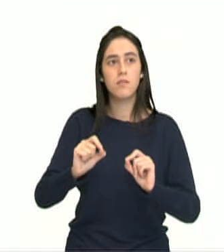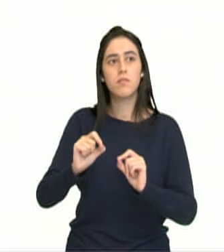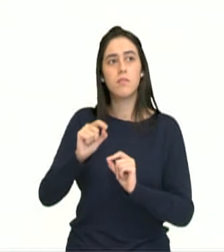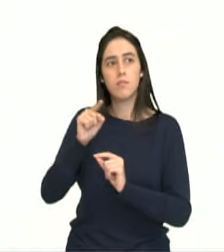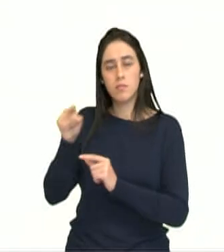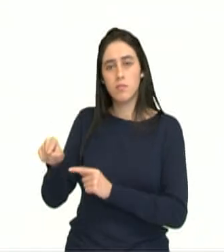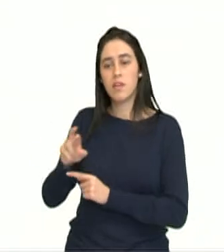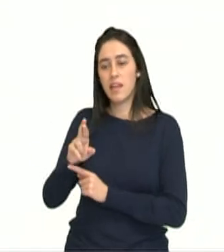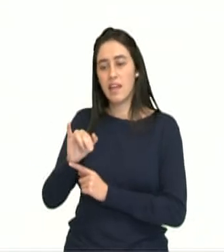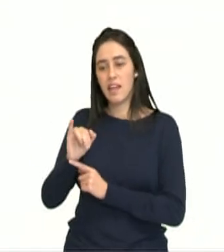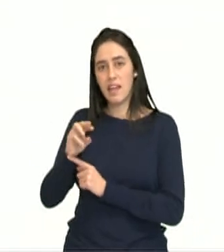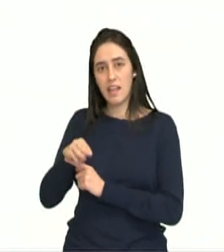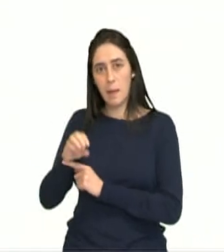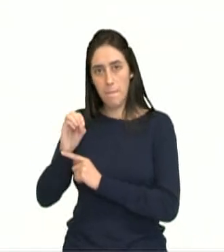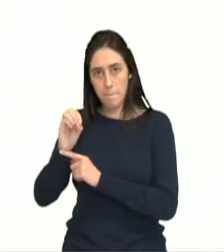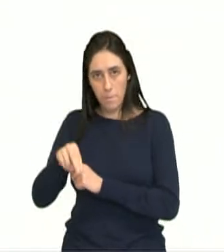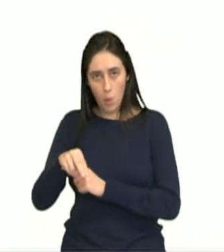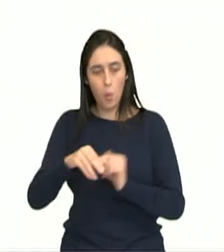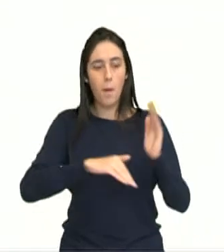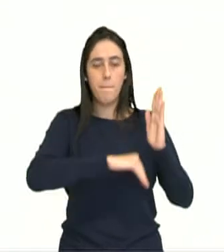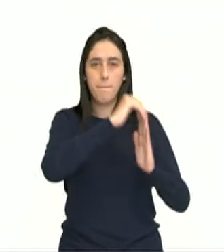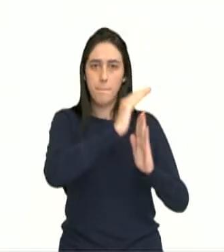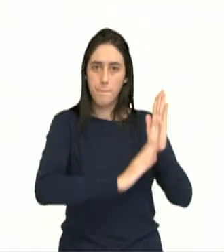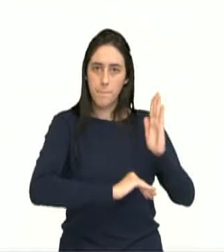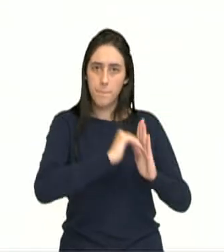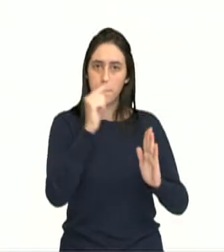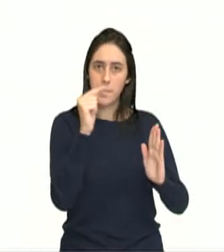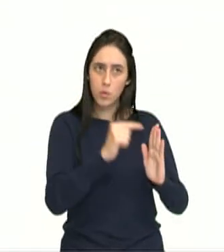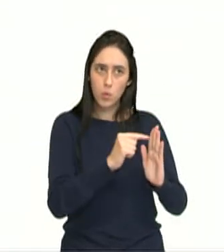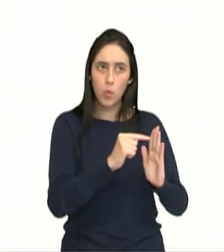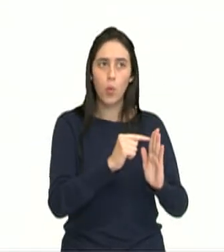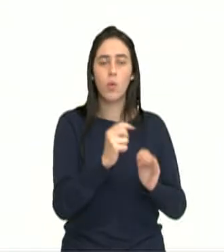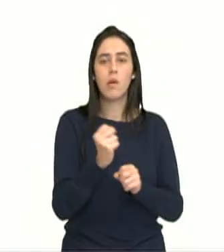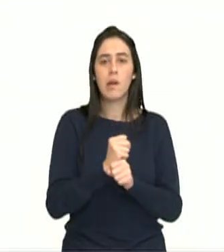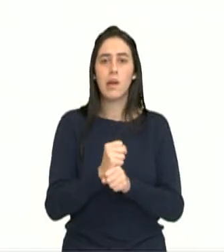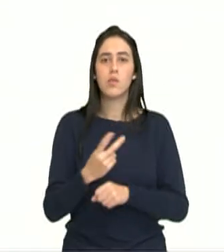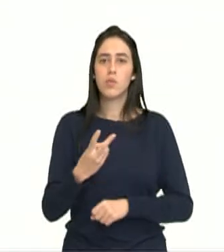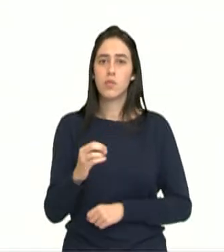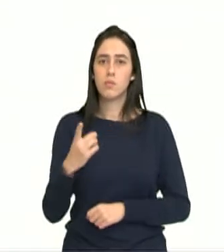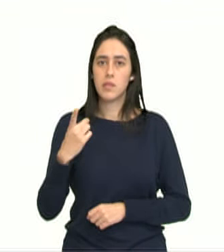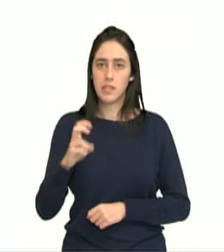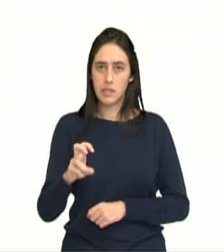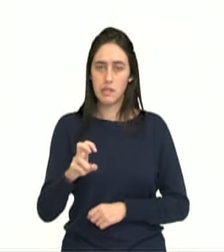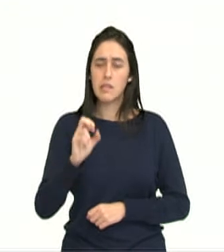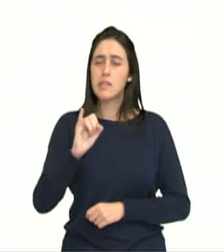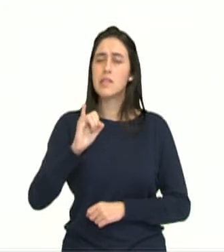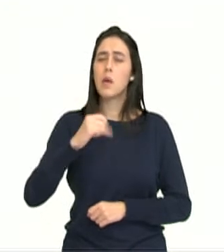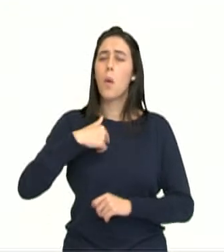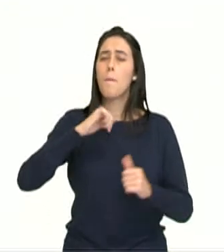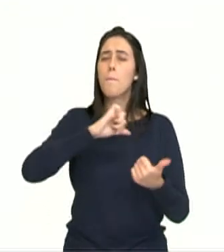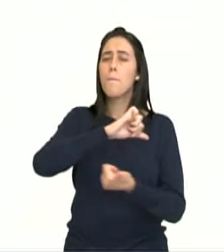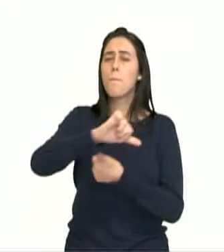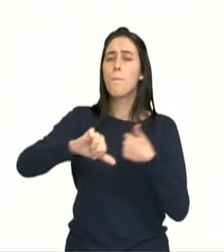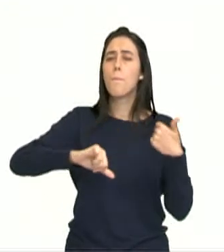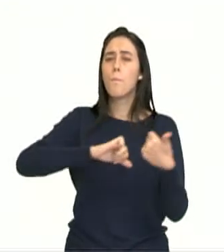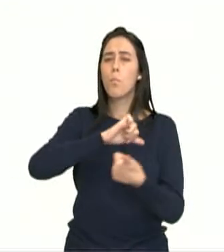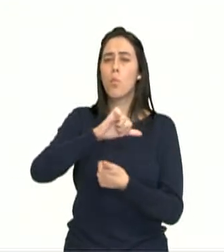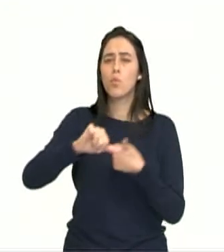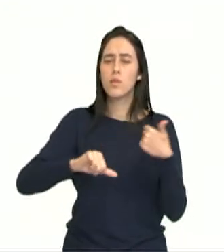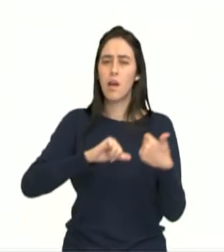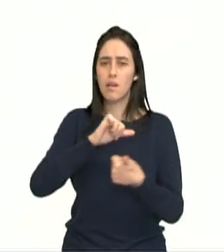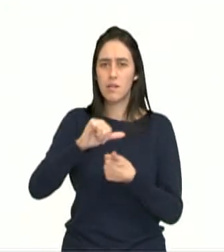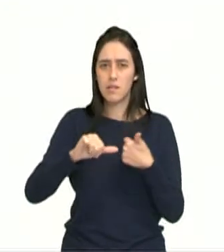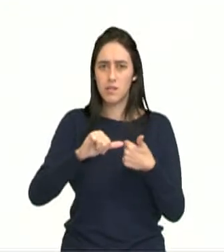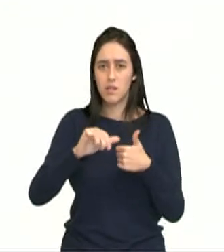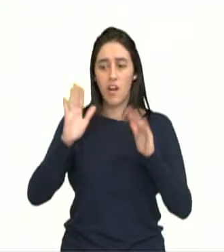essa ação, ele pintou Lua Diurna em Minsk em 2015. E se eu mudasse o foco narrativo para o quadro,